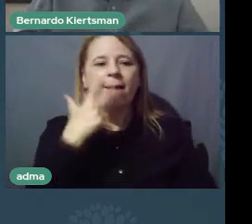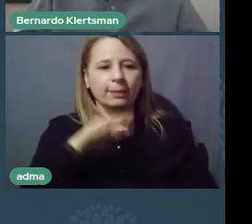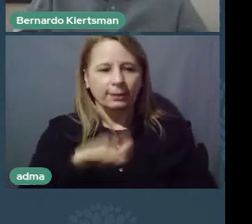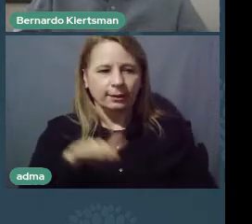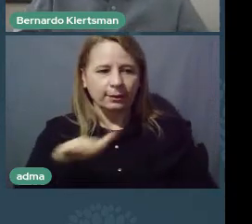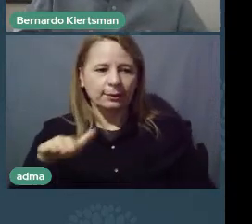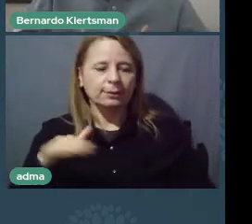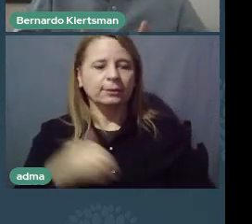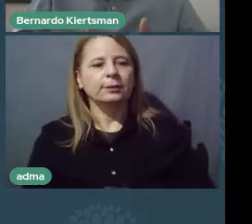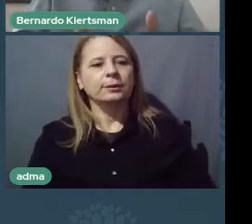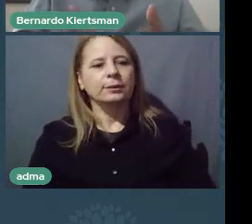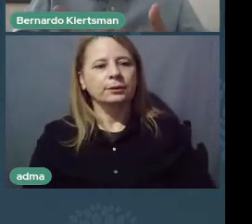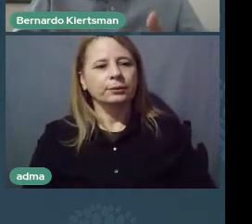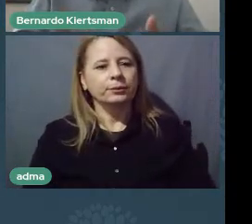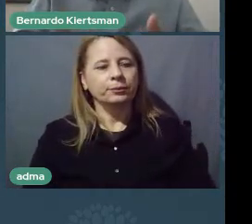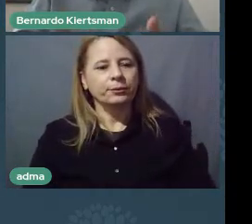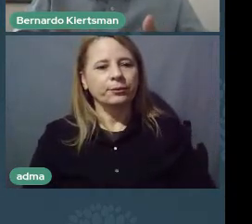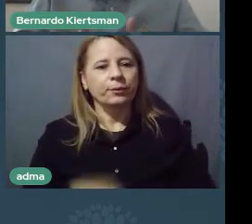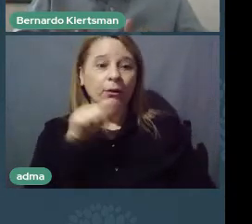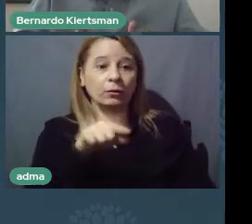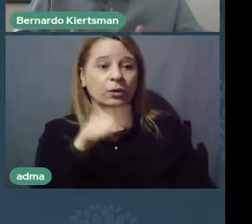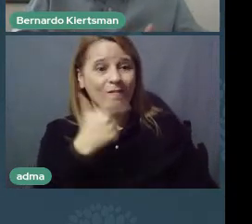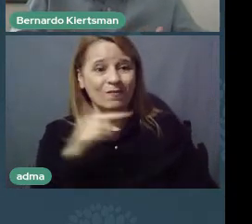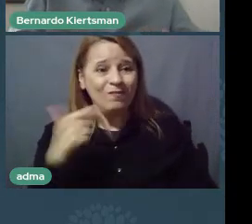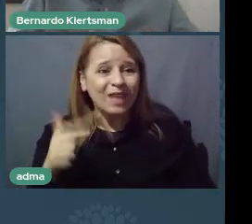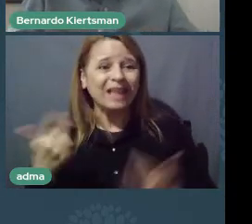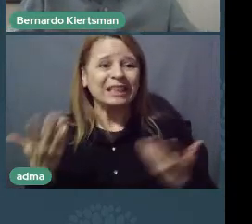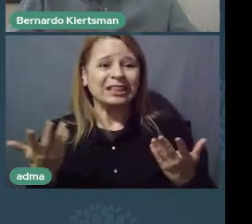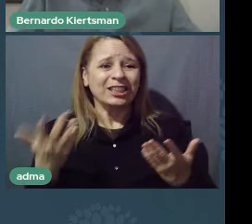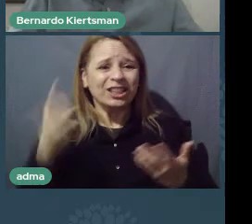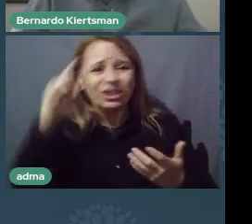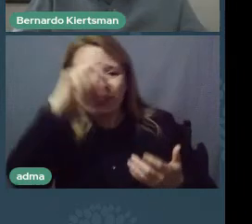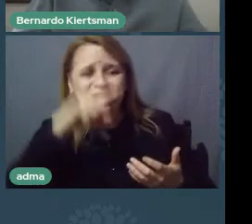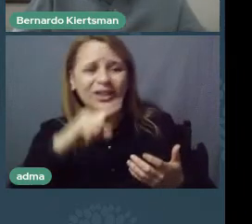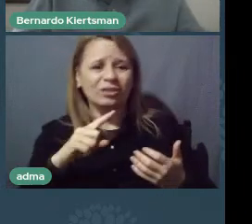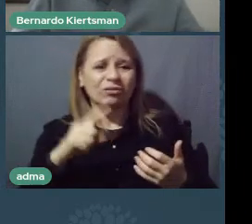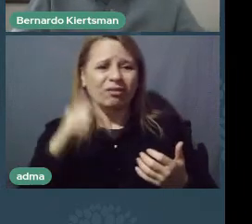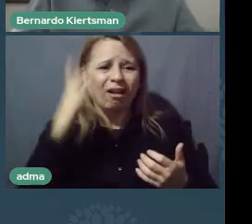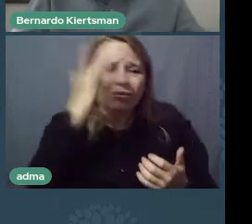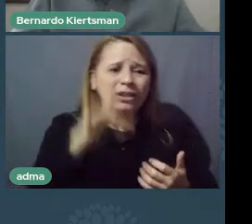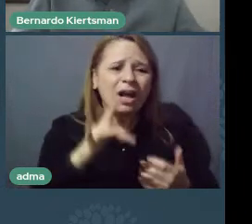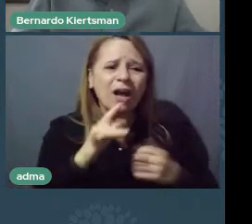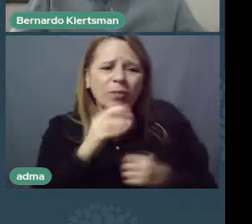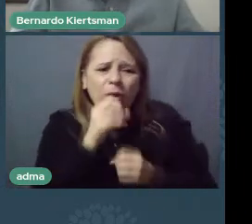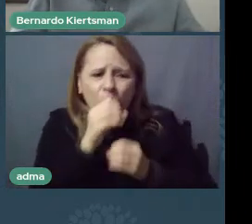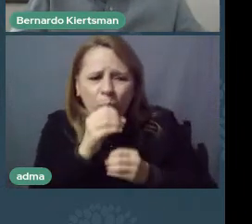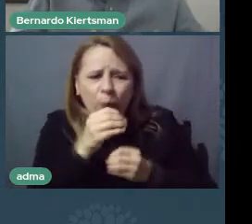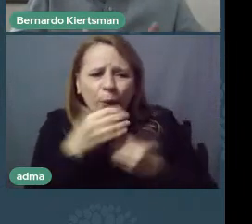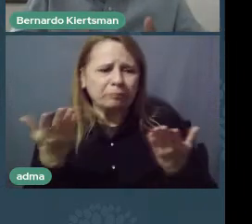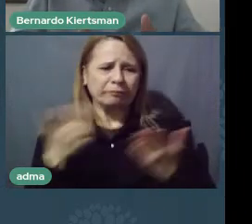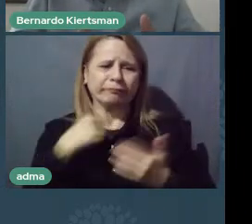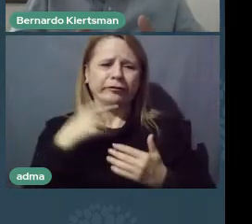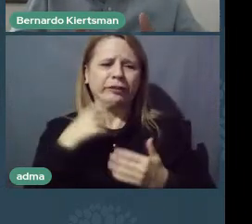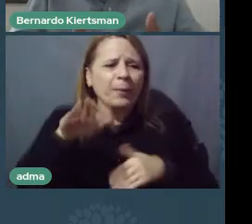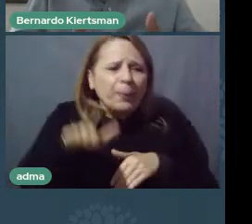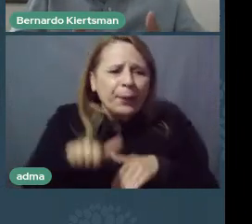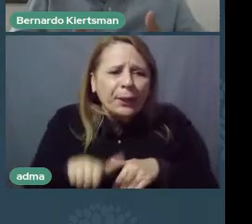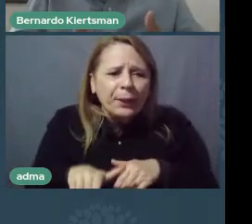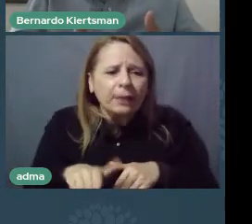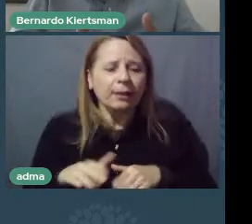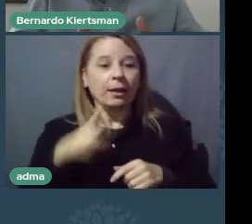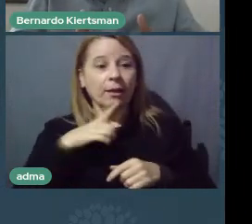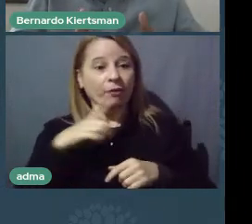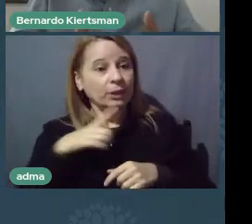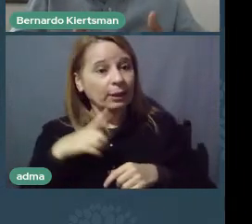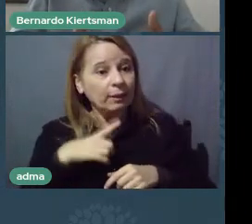pequenas, e você não tem condições, elas não têm coordenação para realizar um exame desse, você tem algumas tabelas